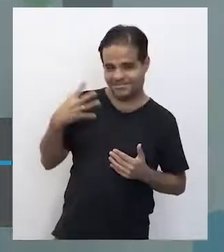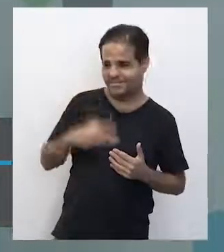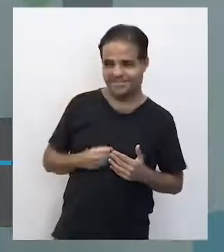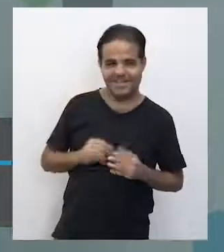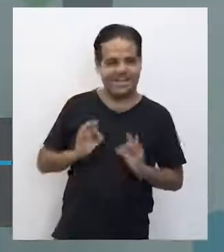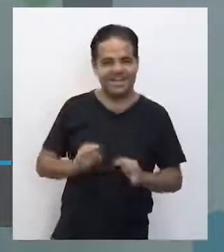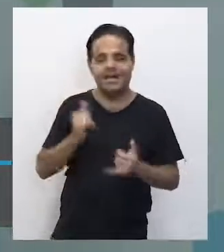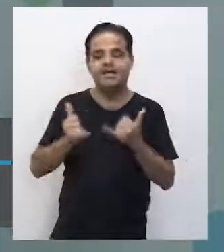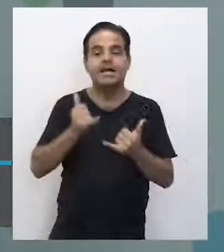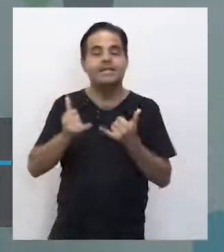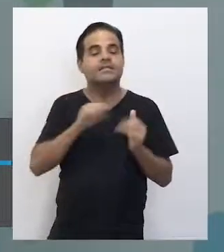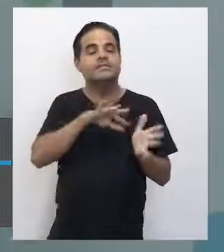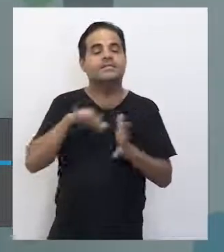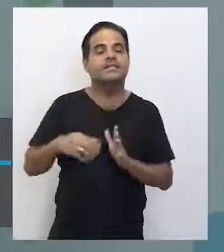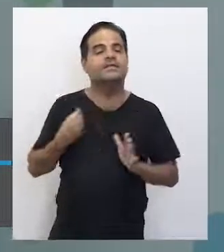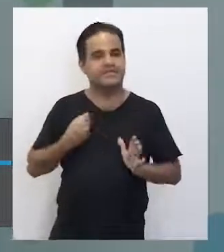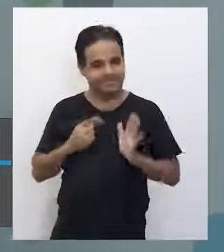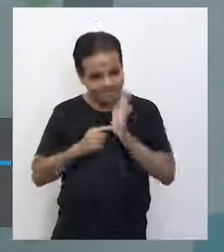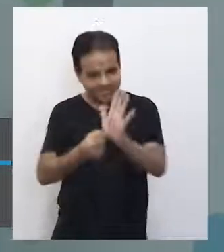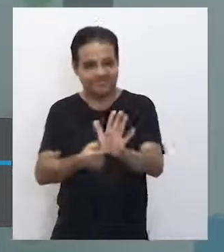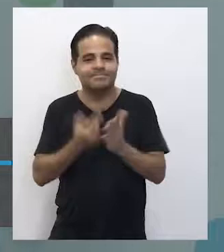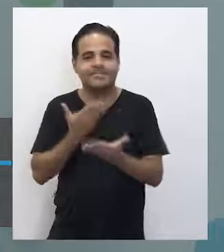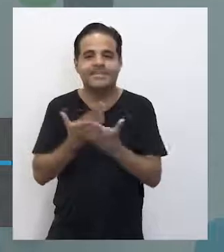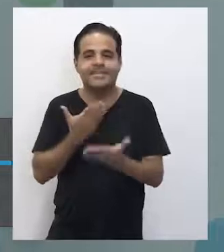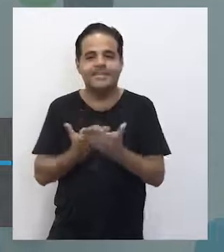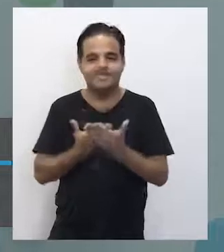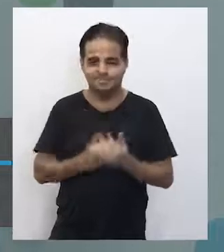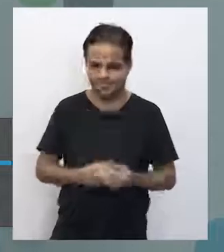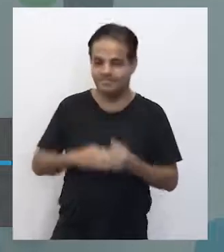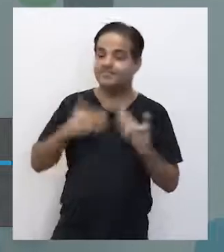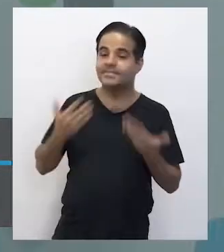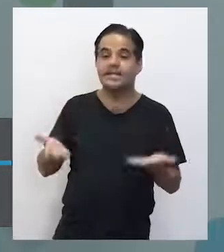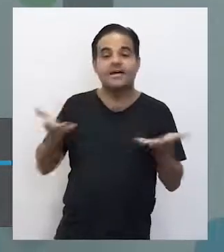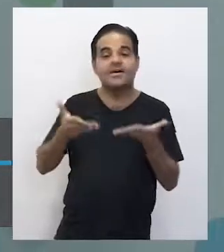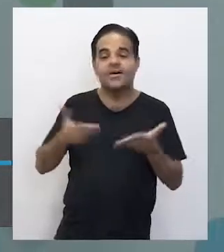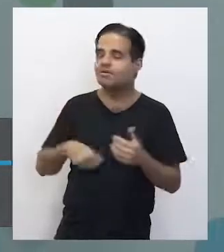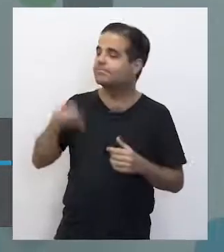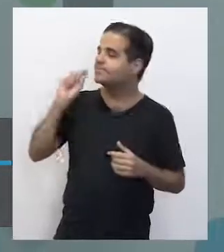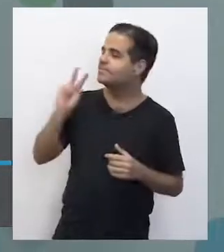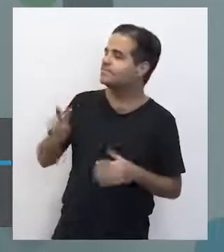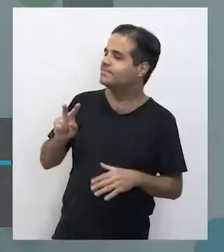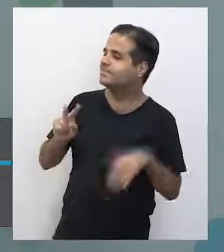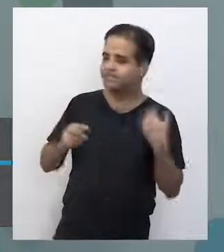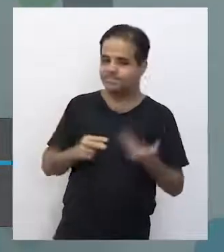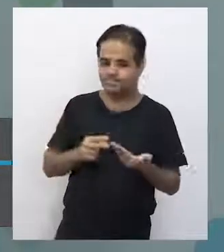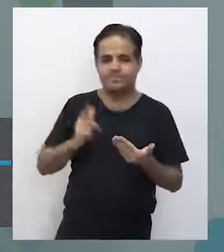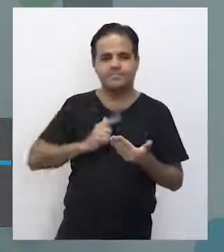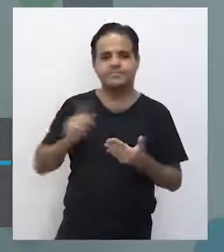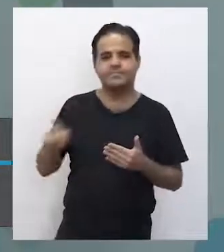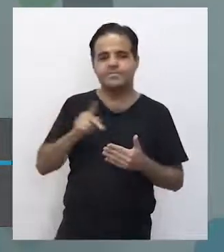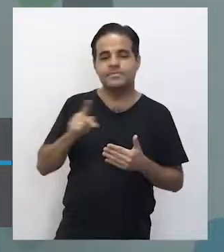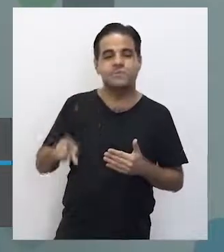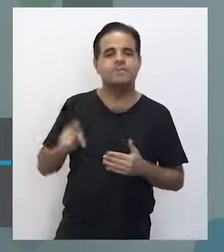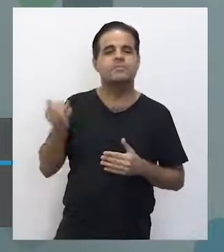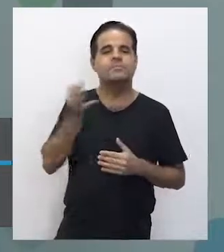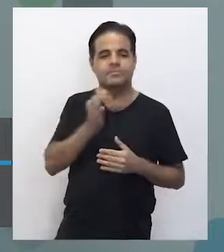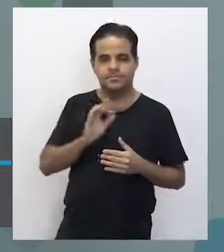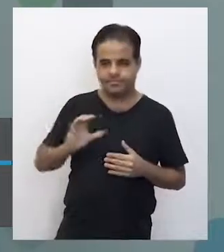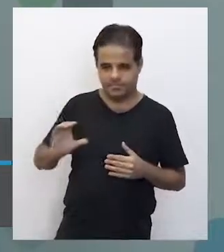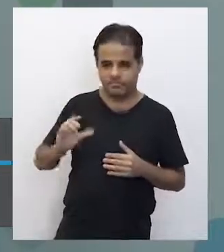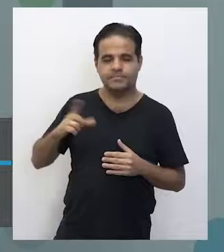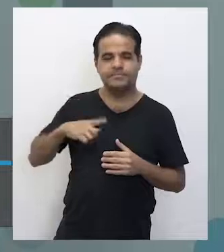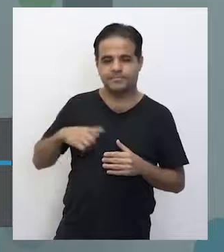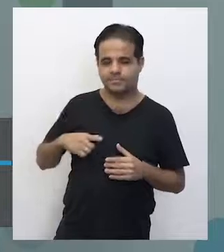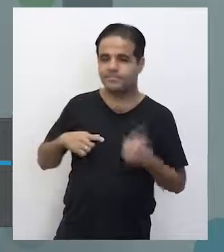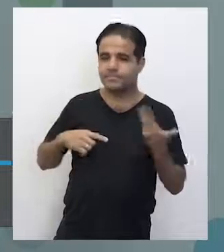you. Vamos lá, presente a aula, bora. Eu vou olhar aqui o chat. Ah, agora estou olhando aqui, professores. Tem professor de francês? Sempre tem.